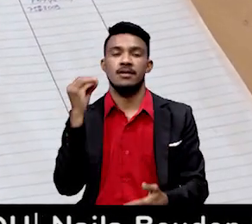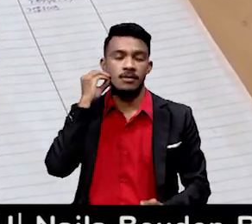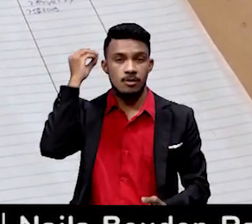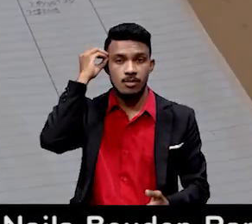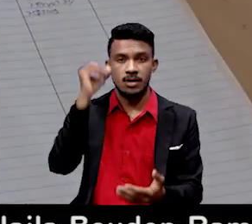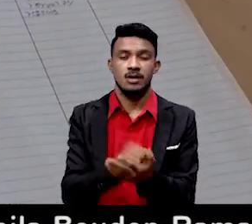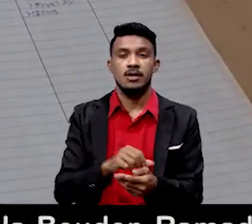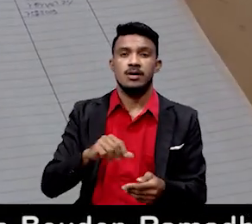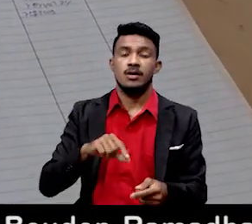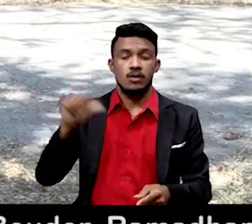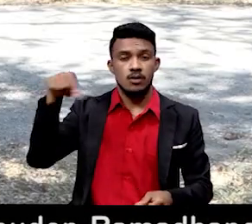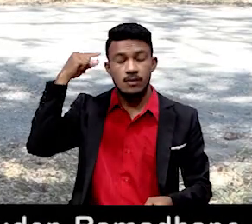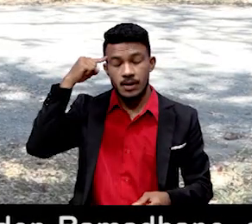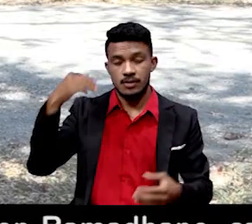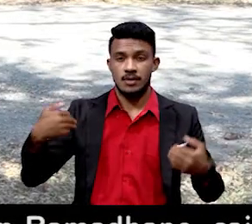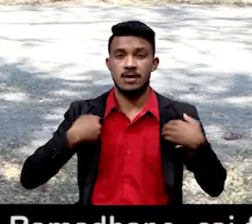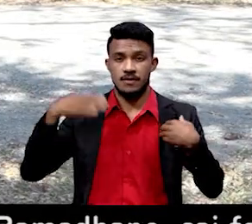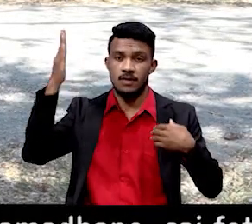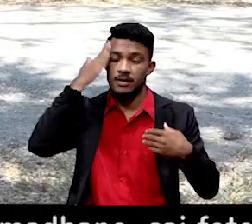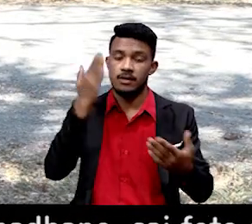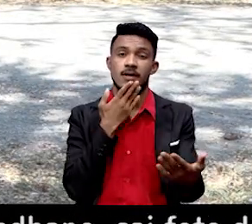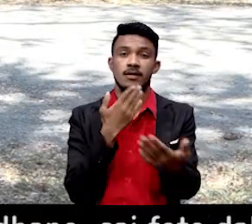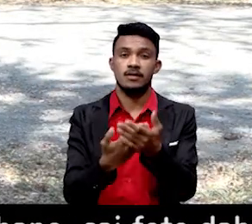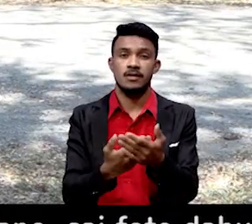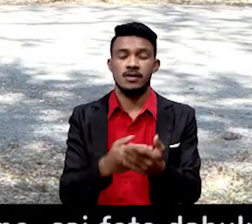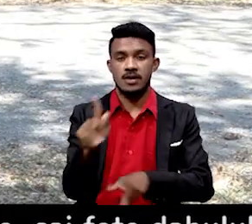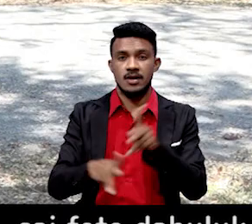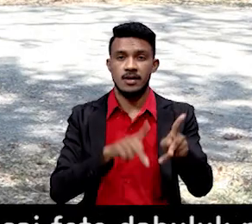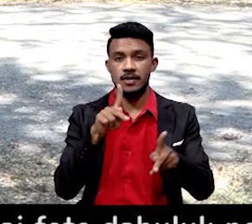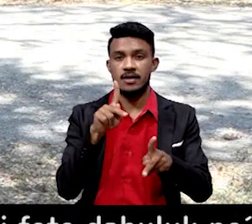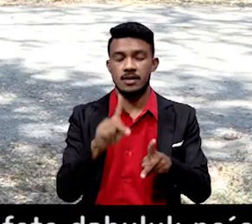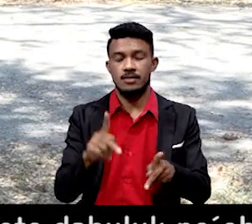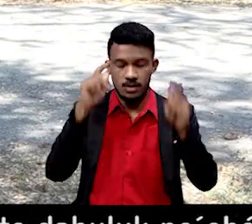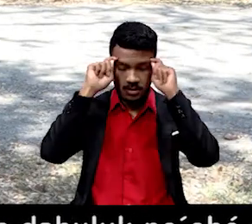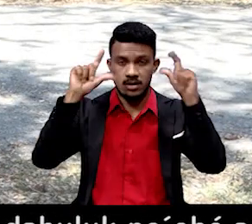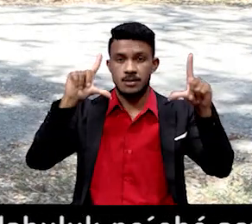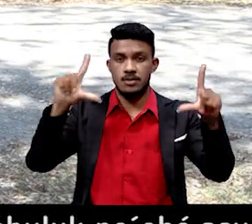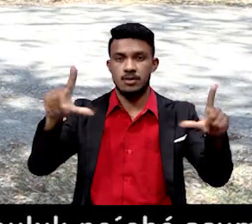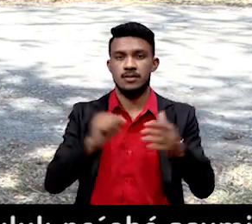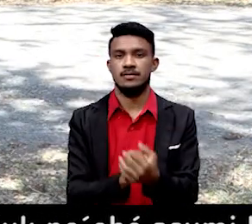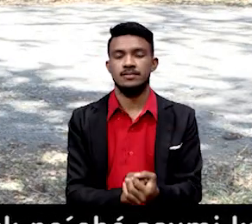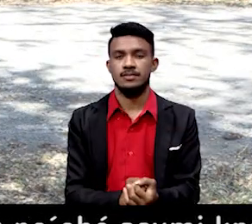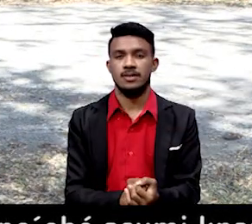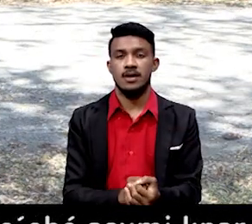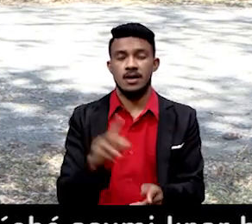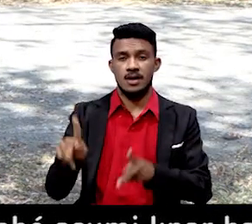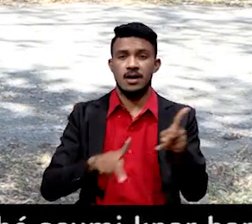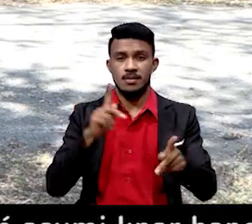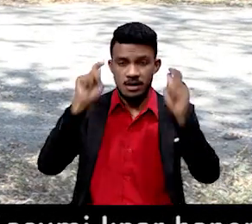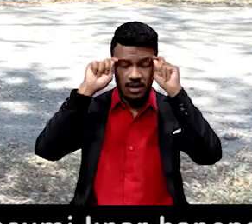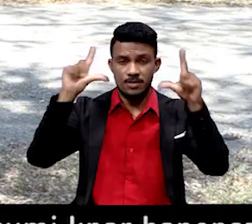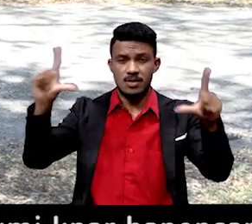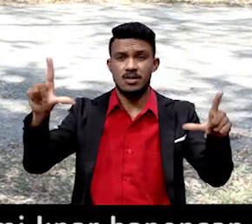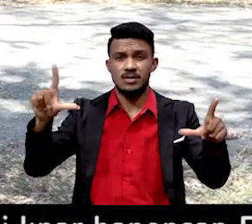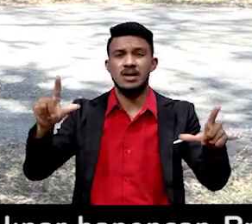se o governo de Hanoi, ele dia Hanoi nem povo nem povo Timor nem povo Timor nem povo ele